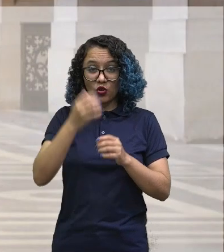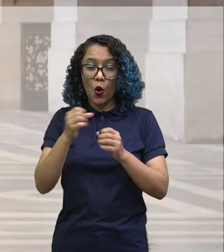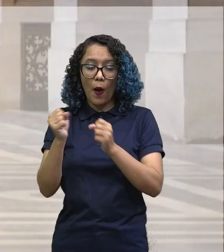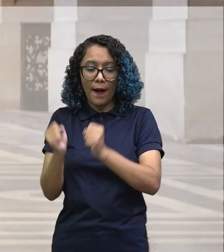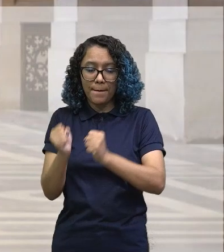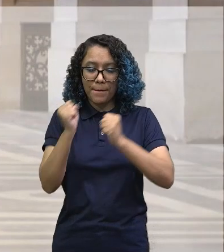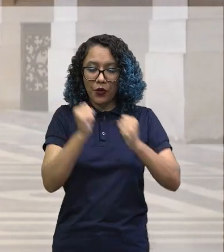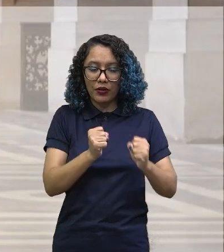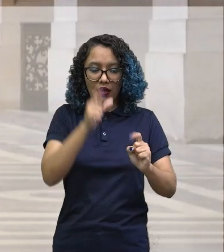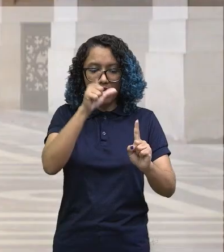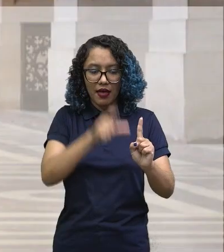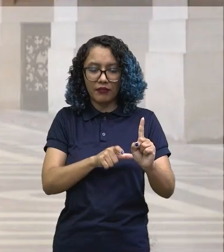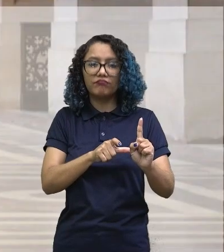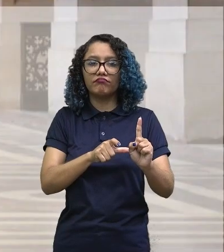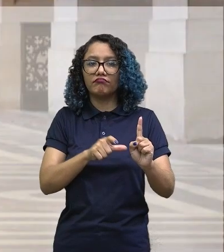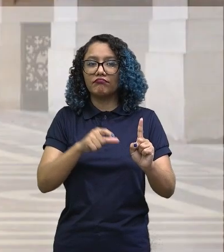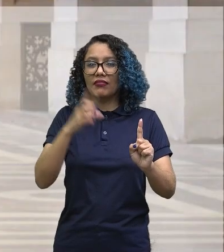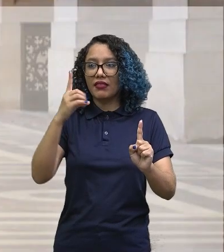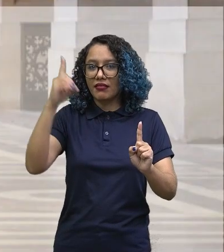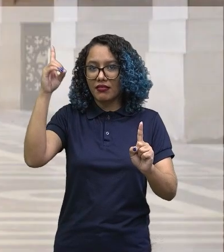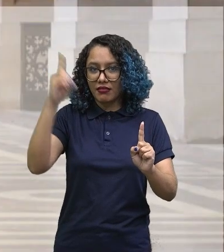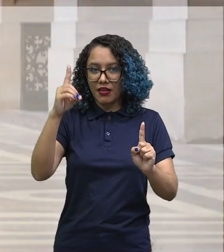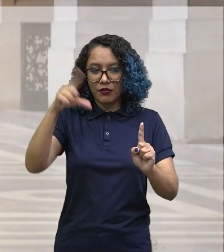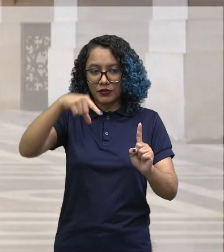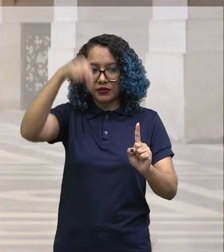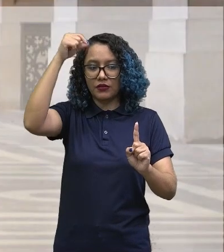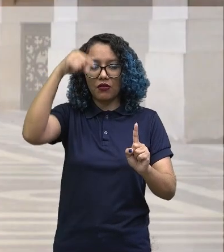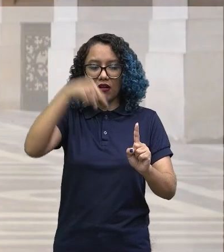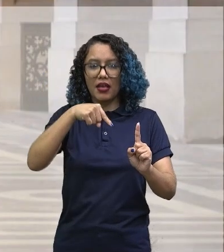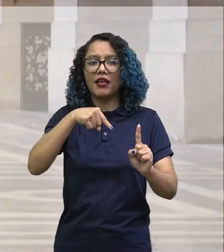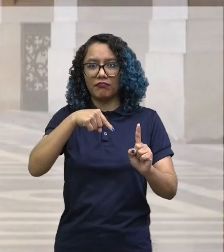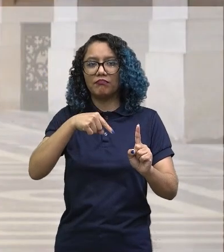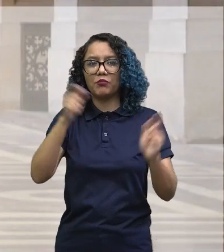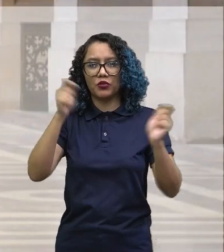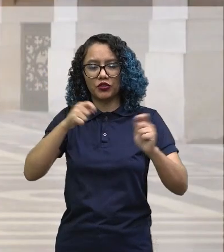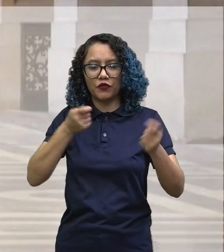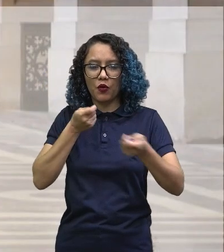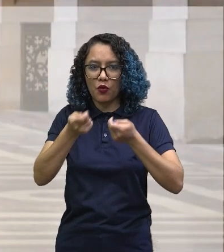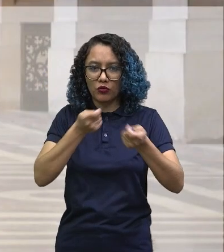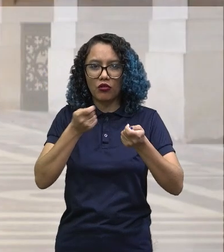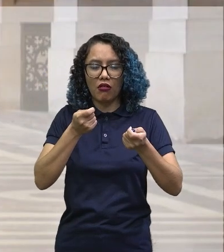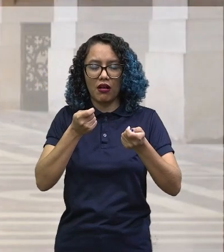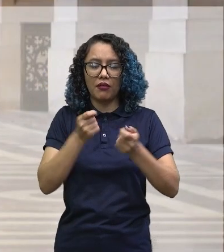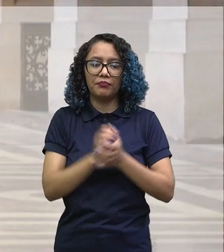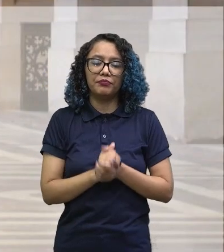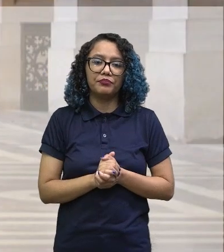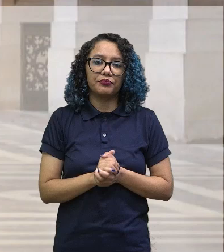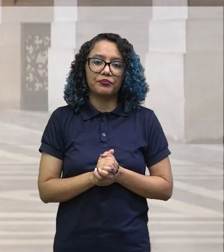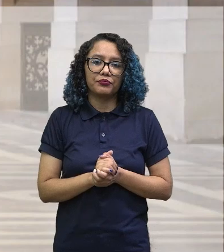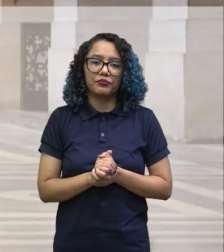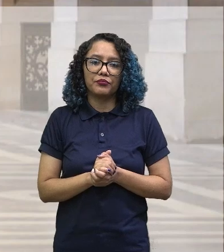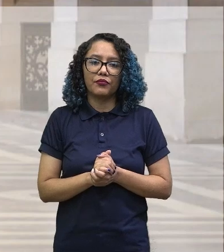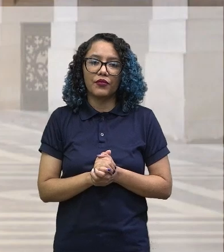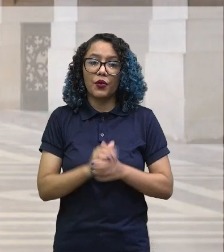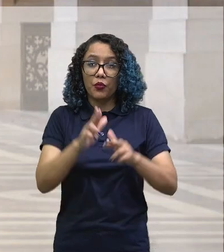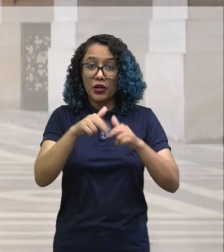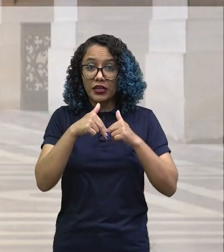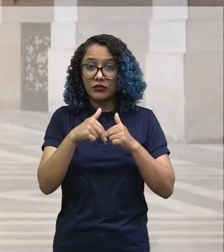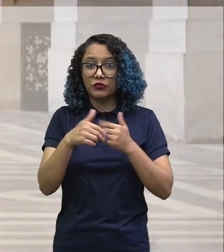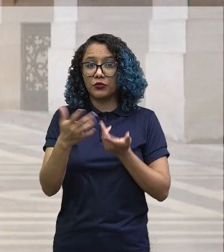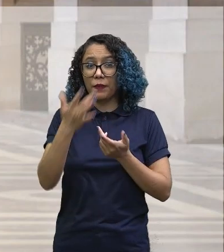escolheu aquela pessoa para reinar sobre todos os súditos. Dessa forma, as pessoas elas não